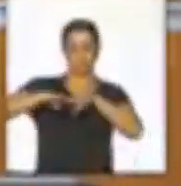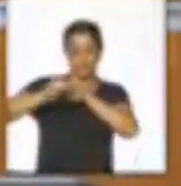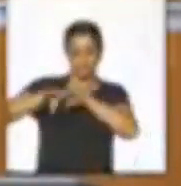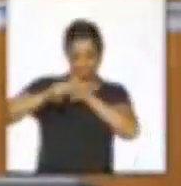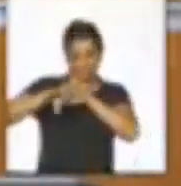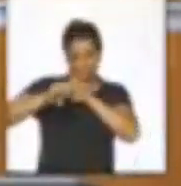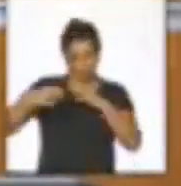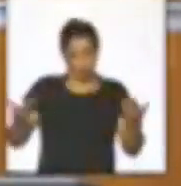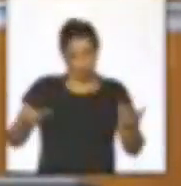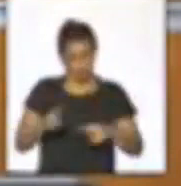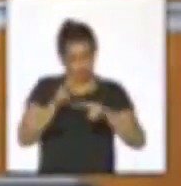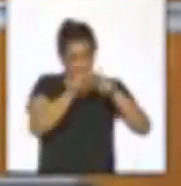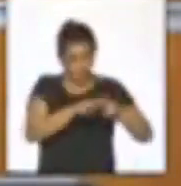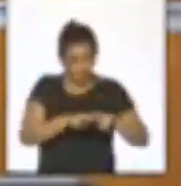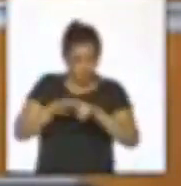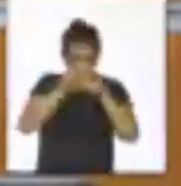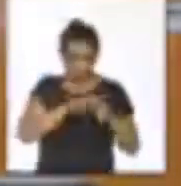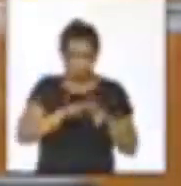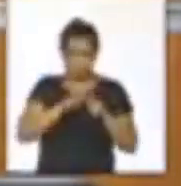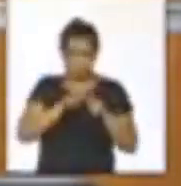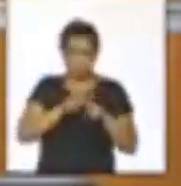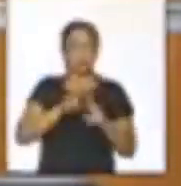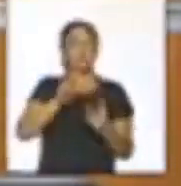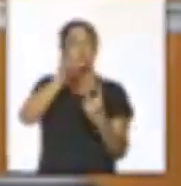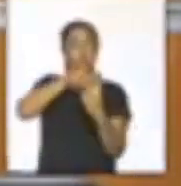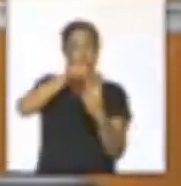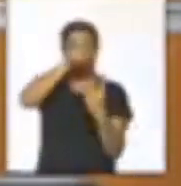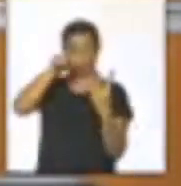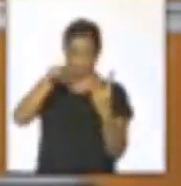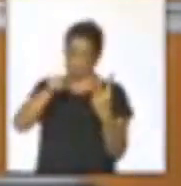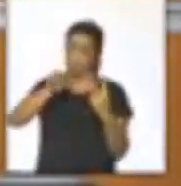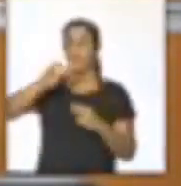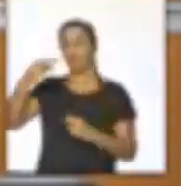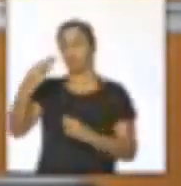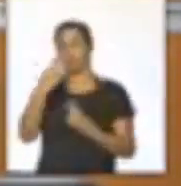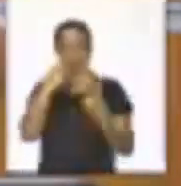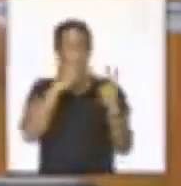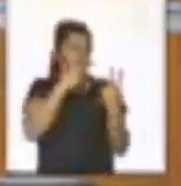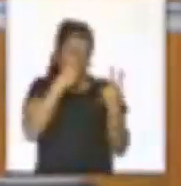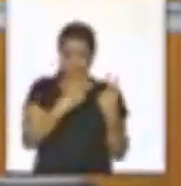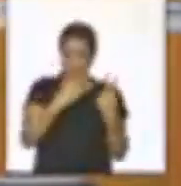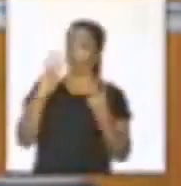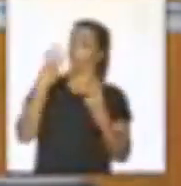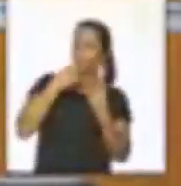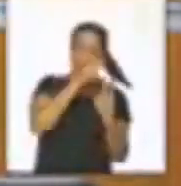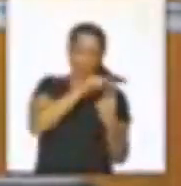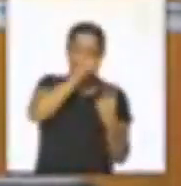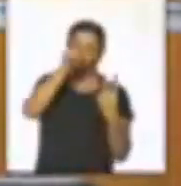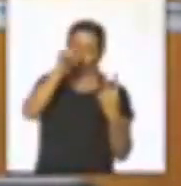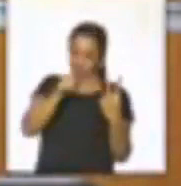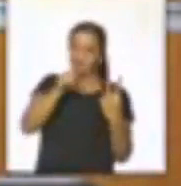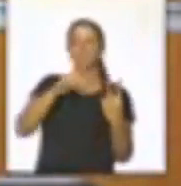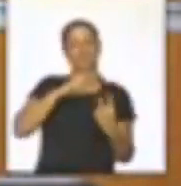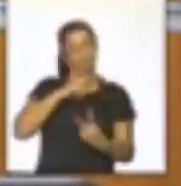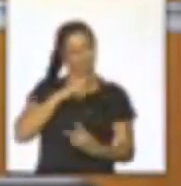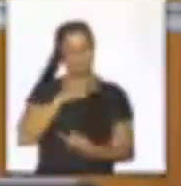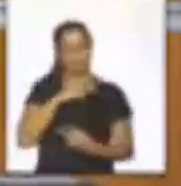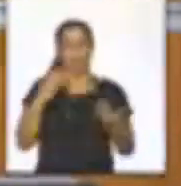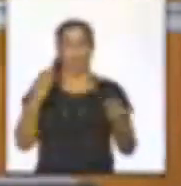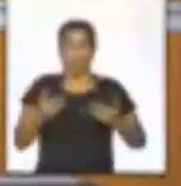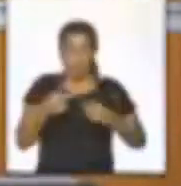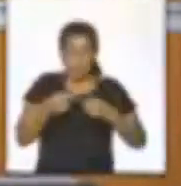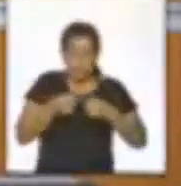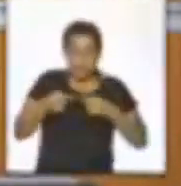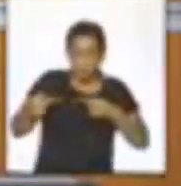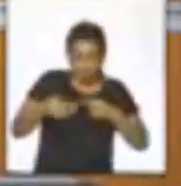revisão de raiz quadrada com três e quatro algarismos. Essa semana é uma semana de